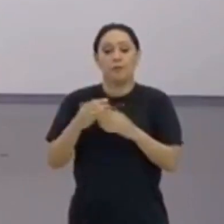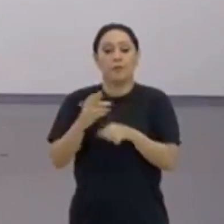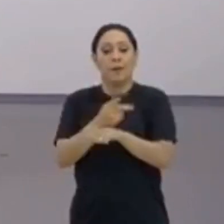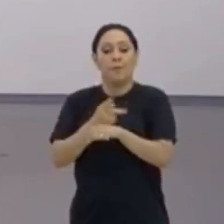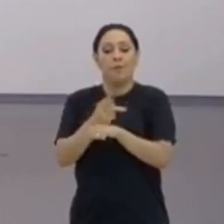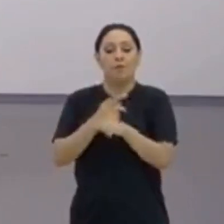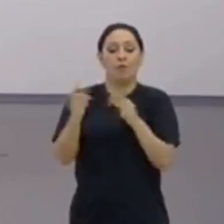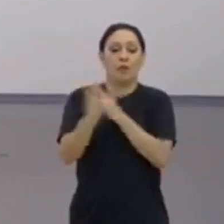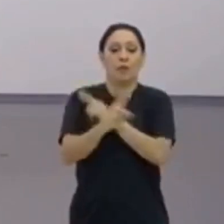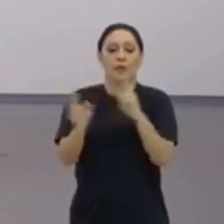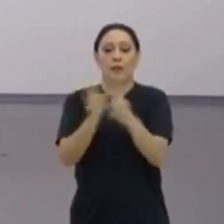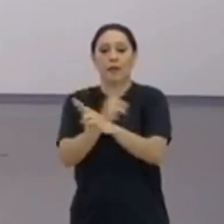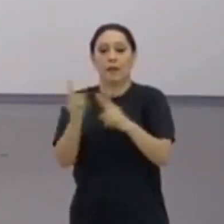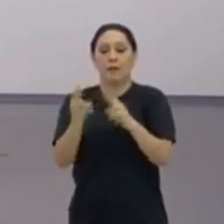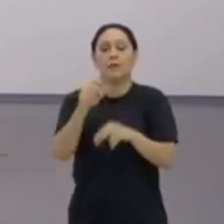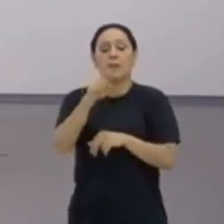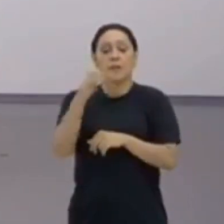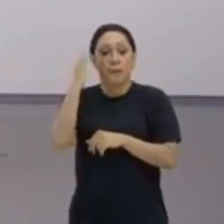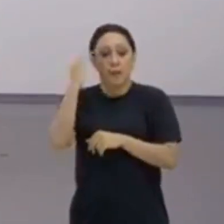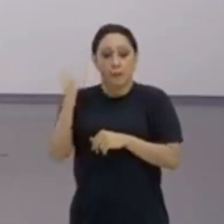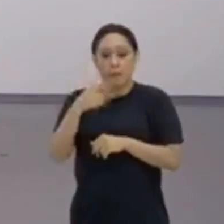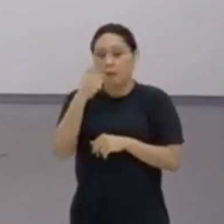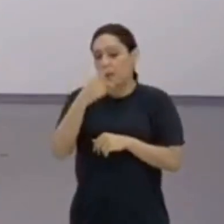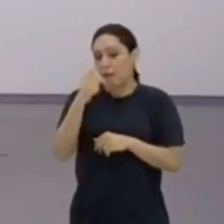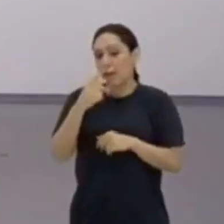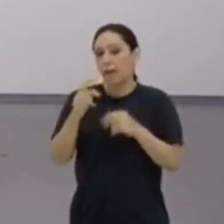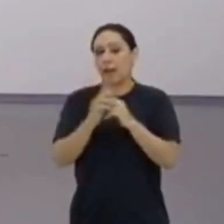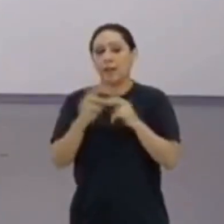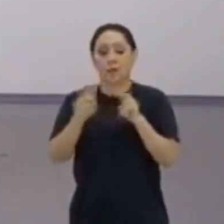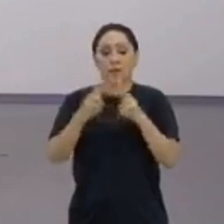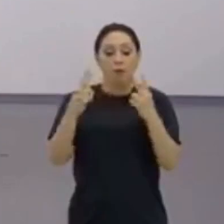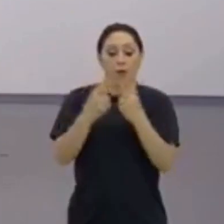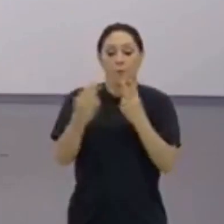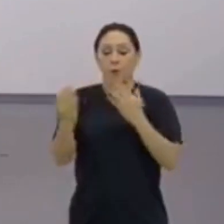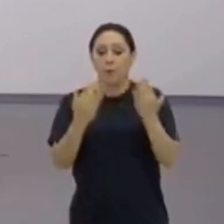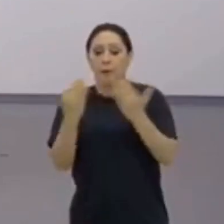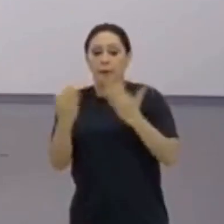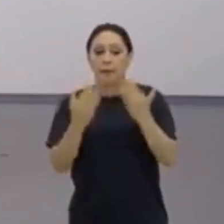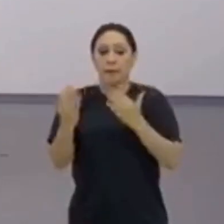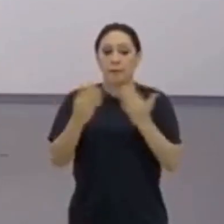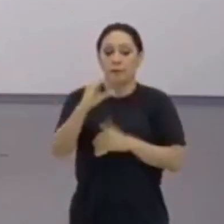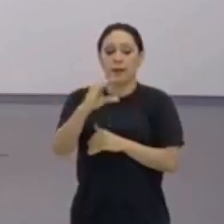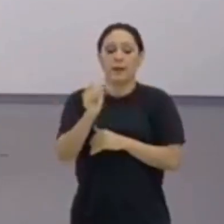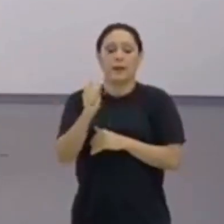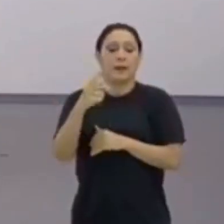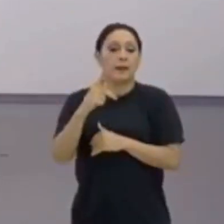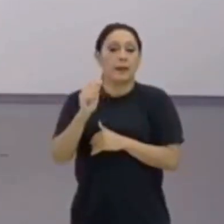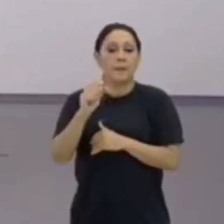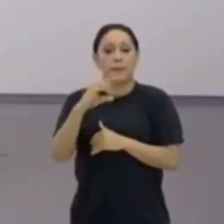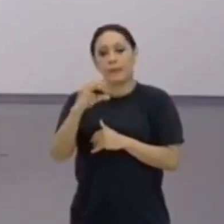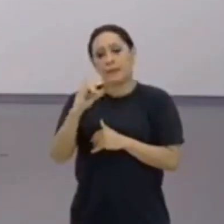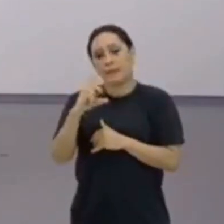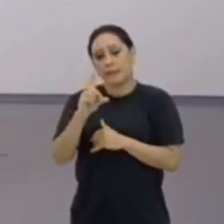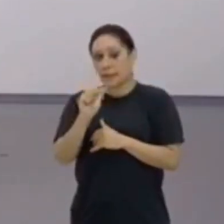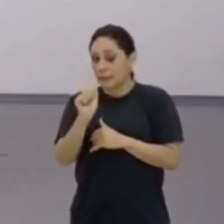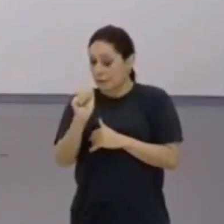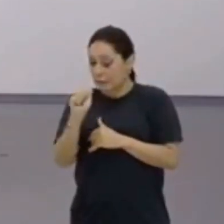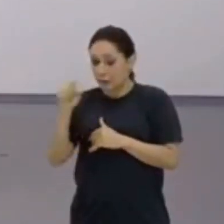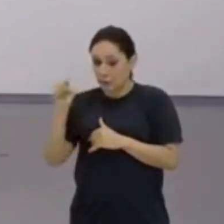então. Que você pode falar do volume, tá certo? Comparando com a capacidade, mas o volume seria o padrão metro cúbico. E a